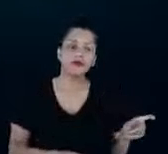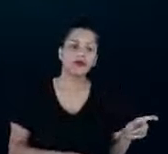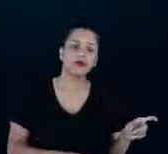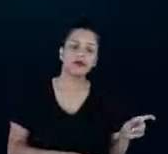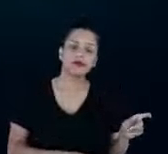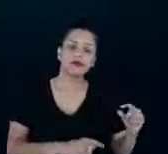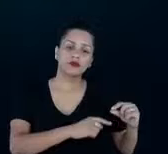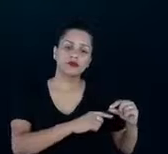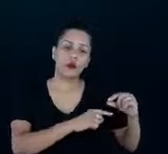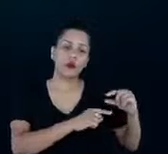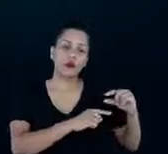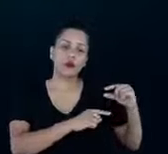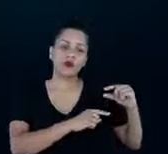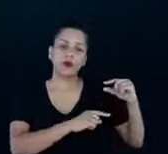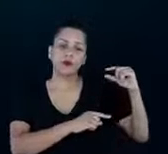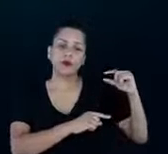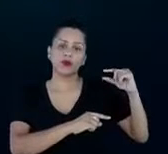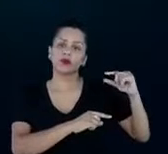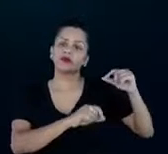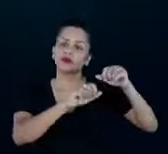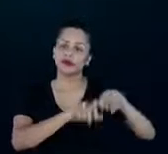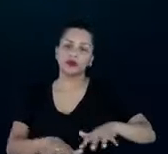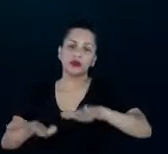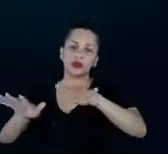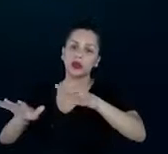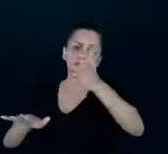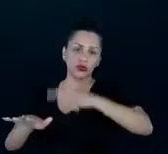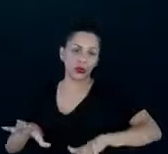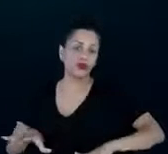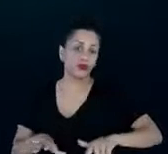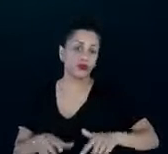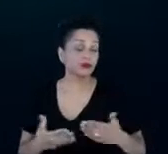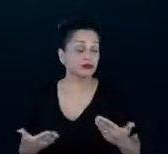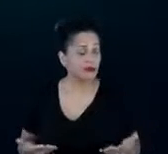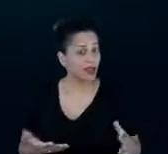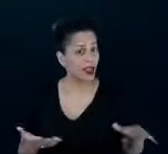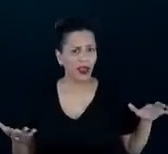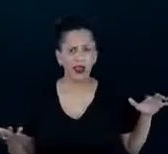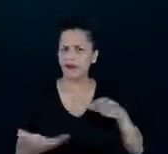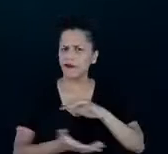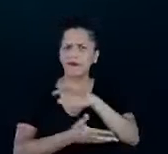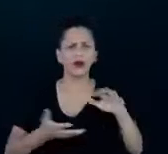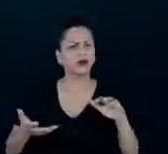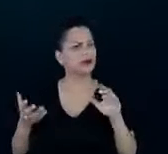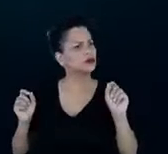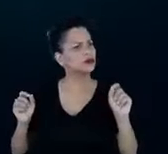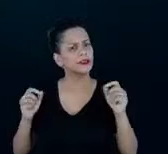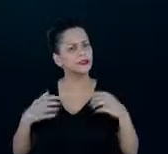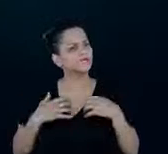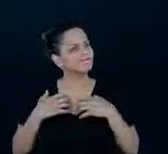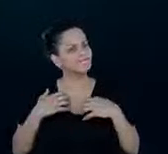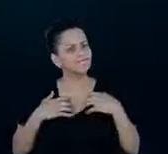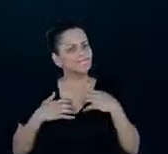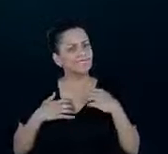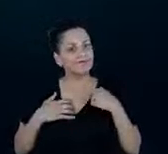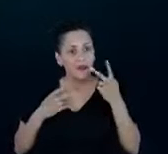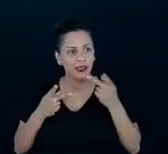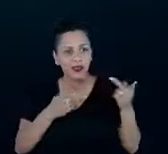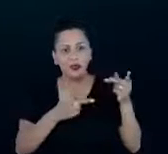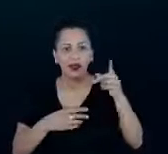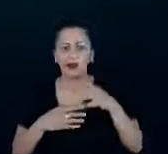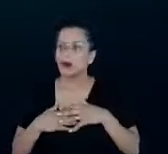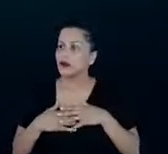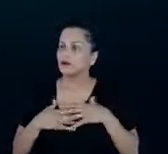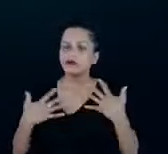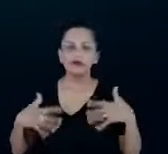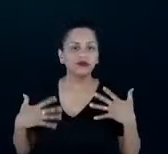na rede né então é essa revolução a minha agonia né de ter isso eu do Lar visitar a China é